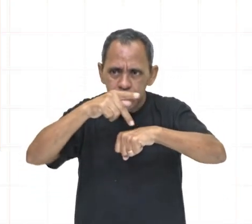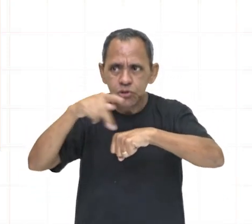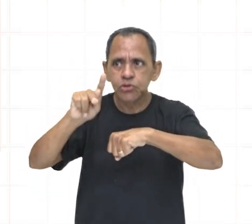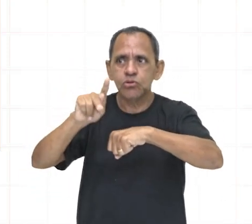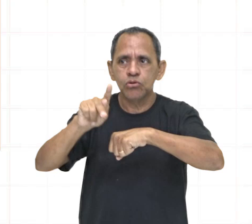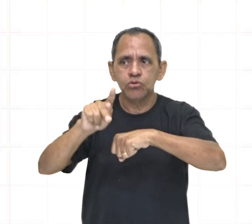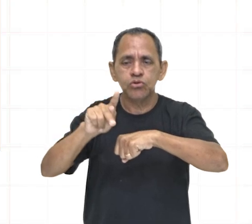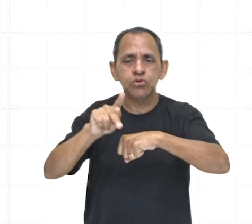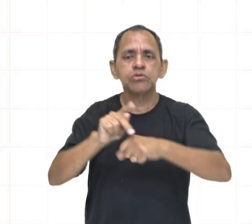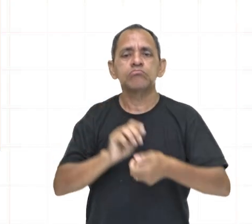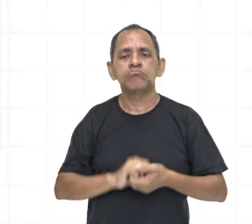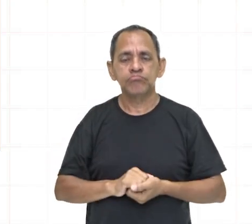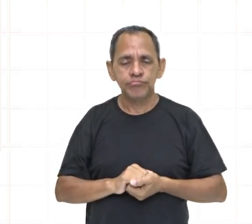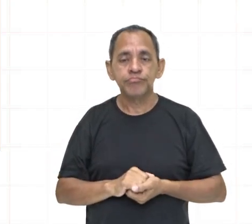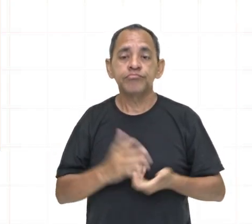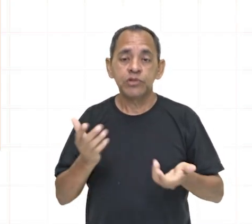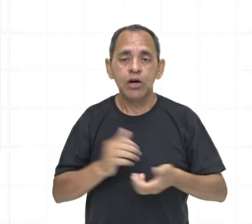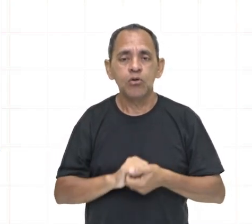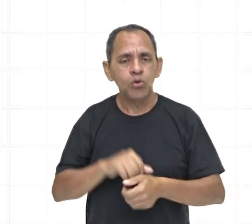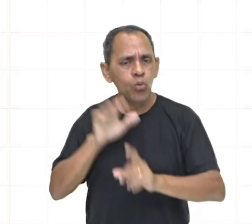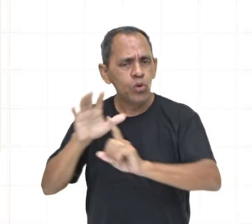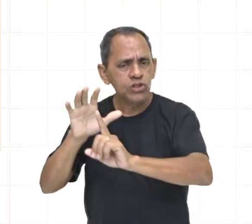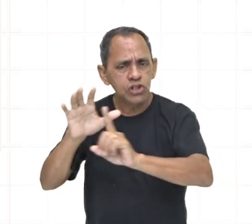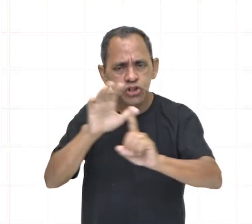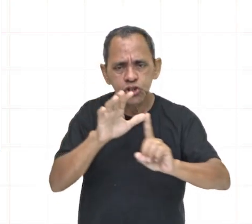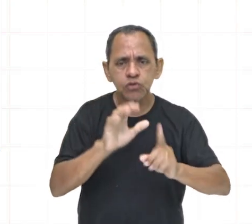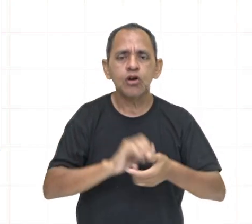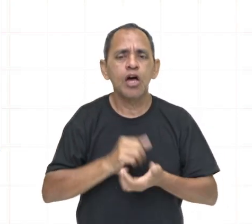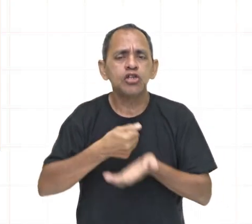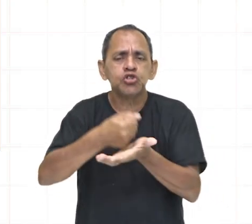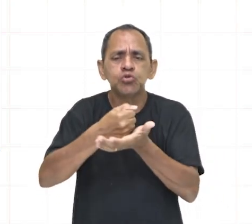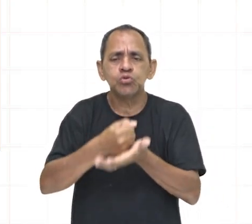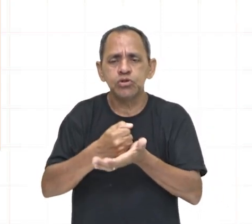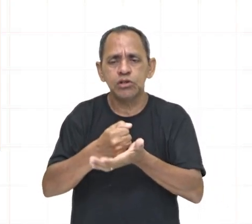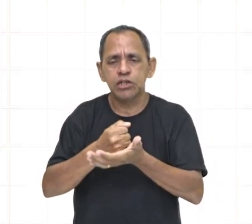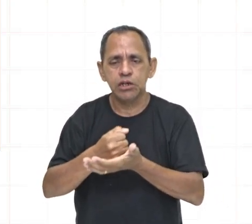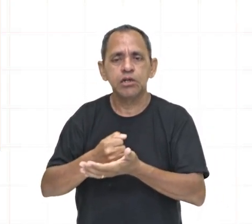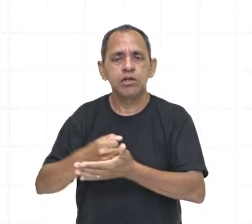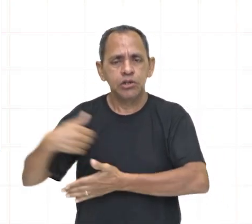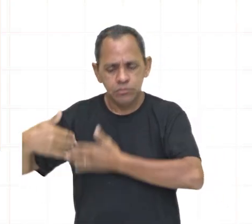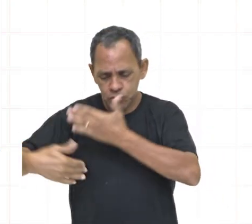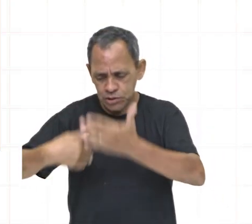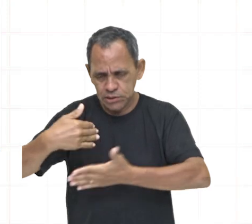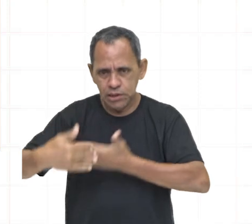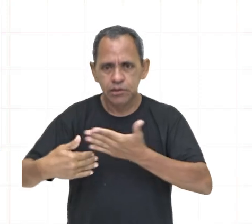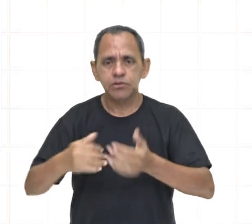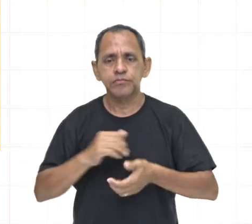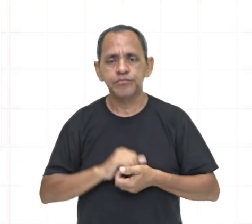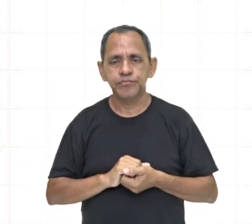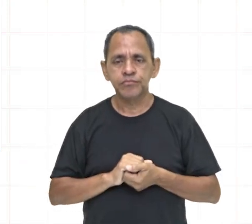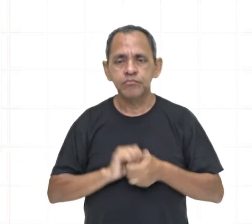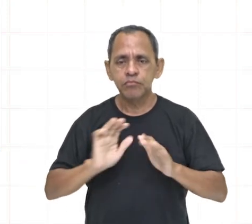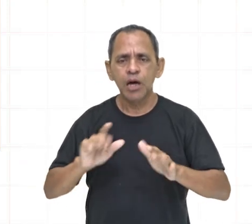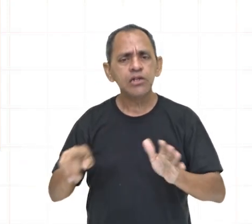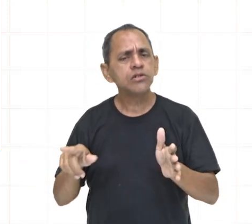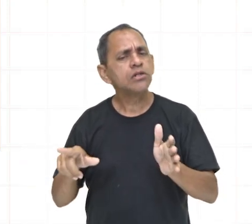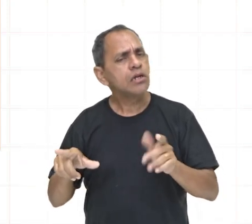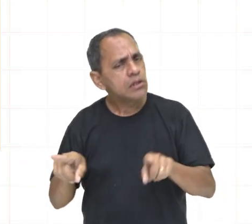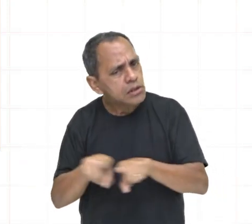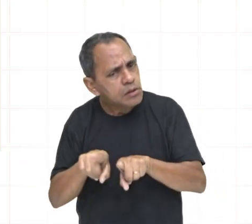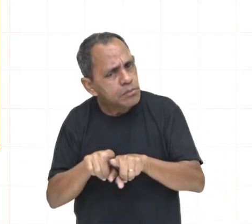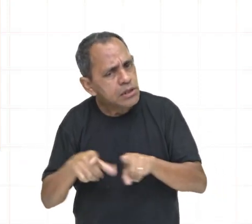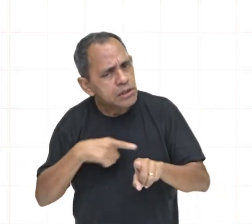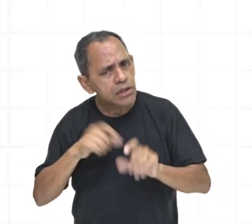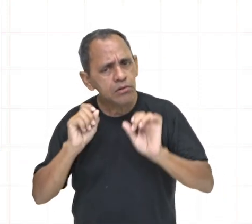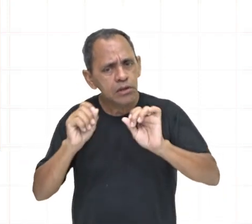o valor, né, acaba ajudando nesse processo, tá bom? Mas além da mecanização agrícola, né, todo esse setor aí da